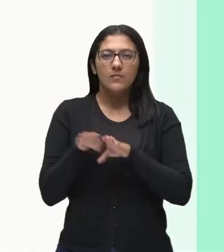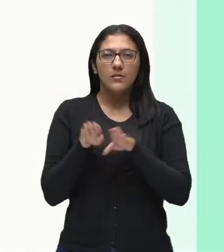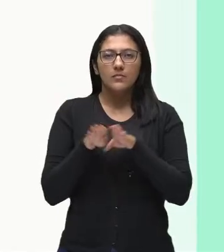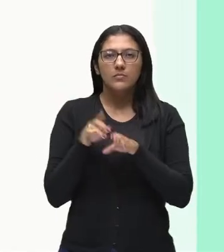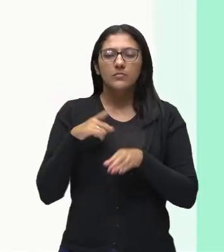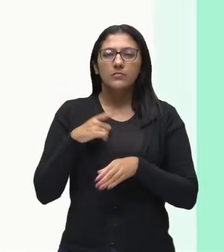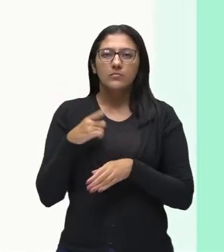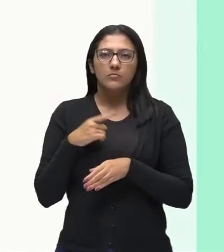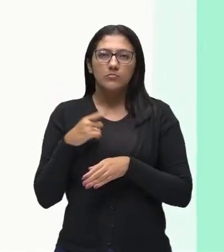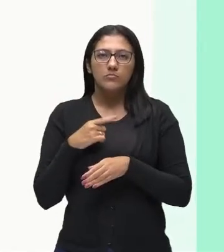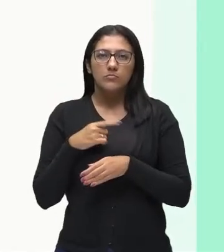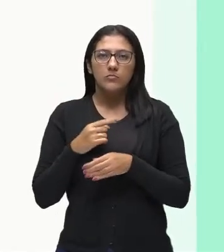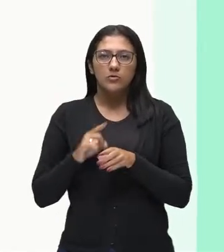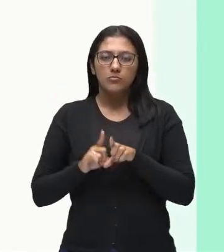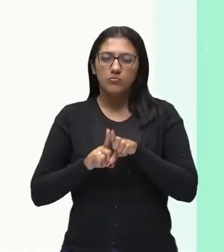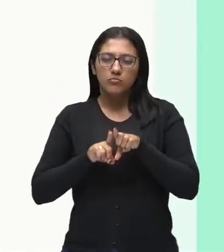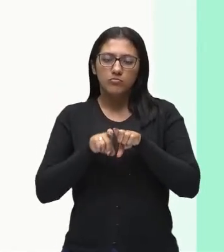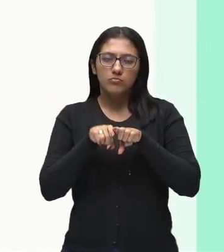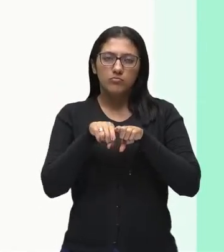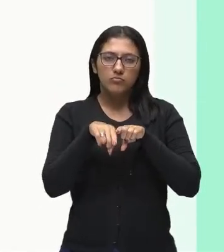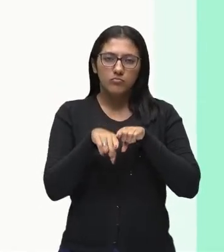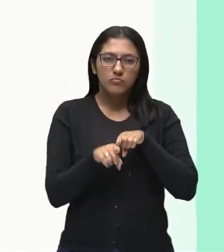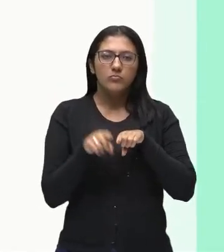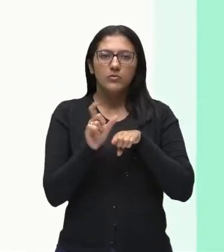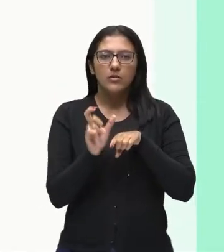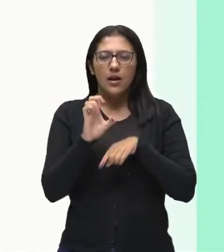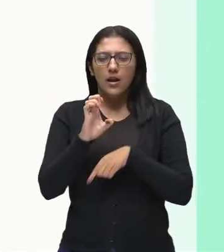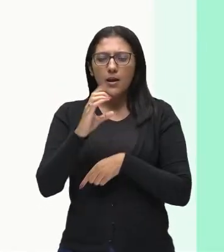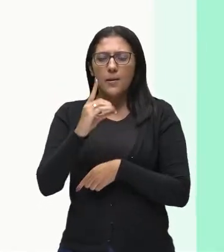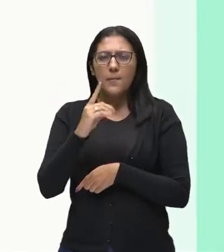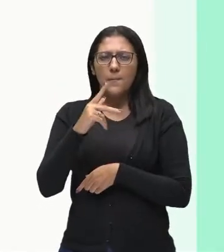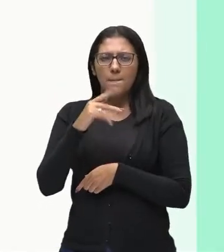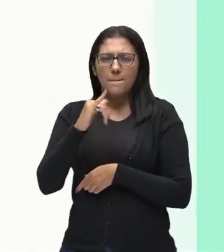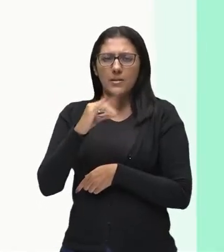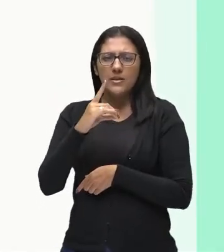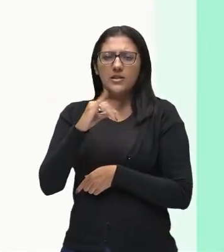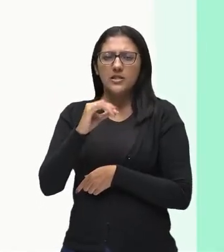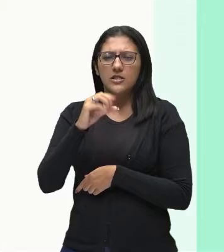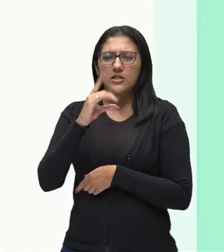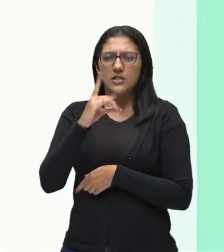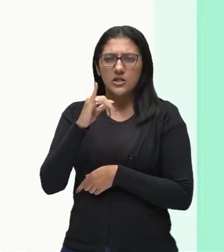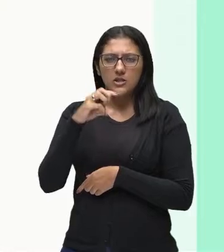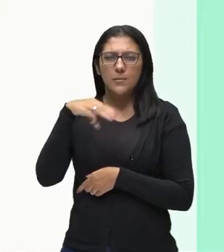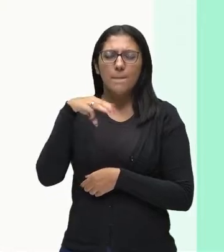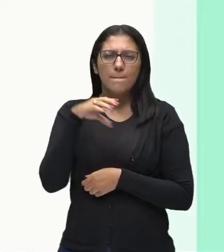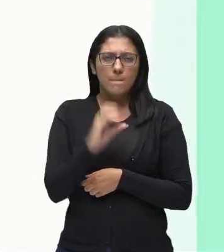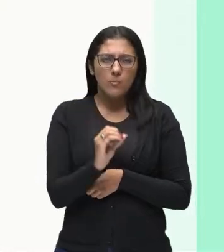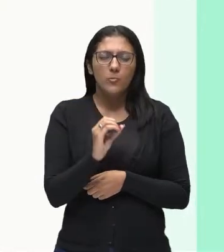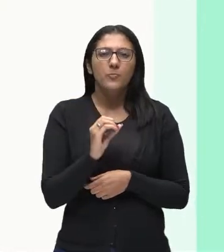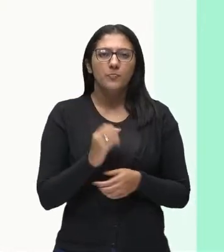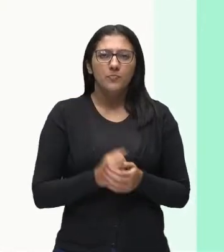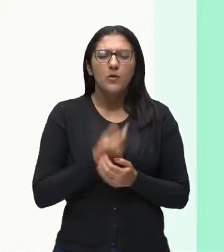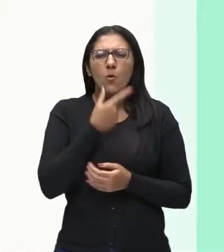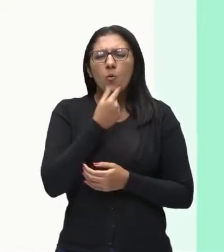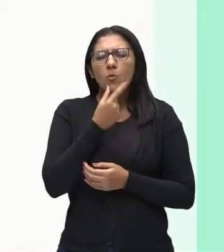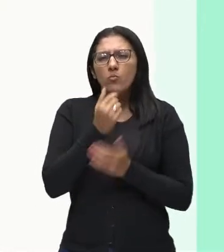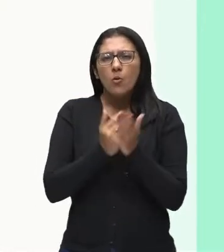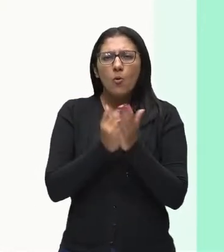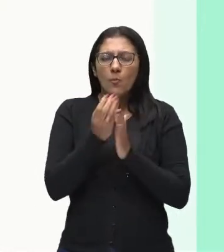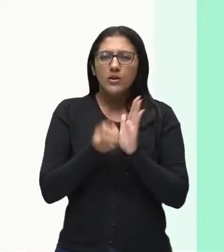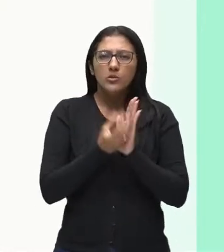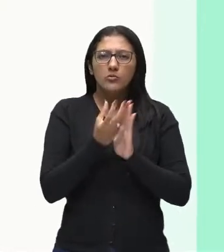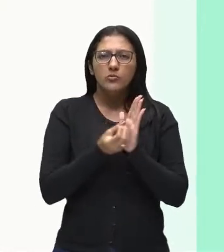nos epidídimos, ok? E os meninos, eles começam a produzir espermatozoides na puberdade